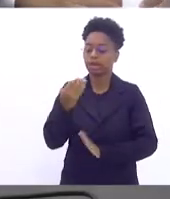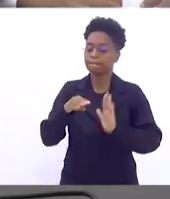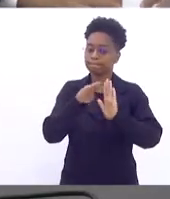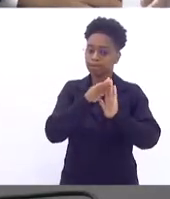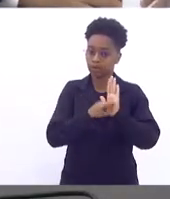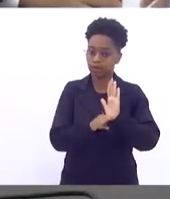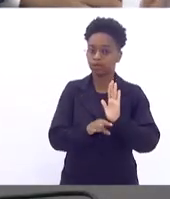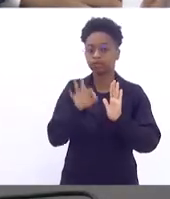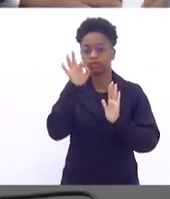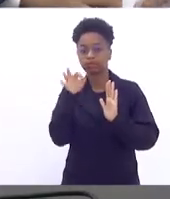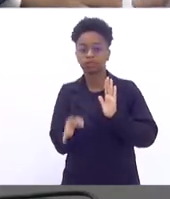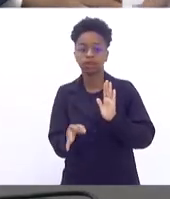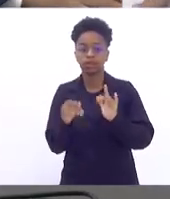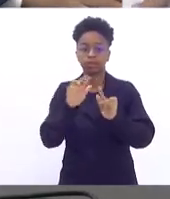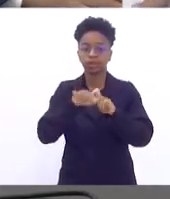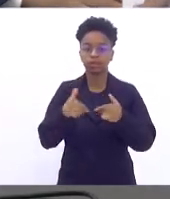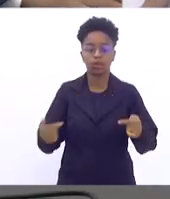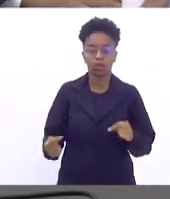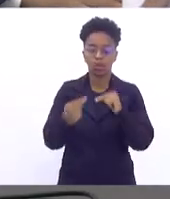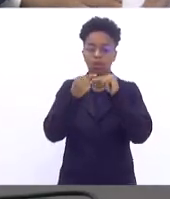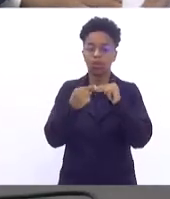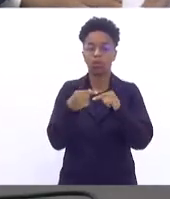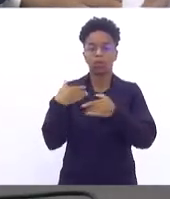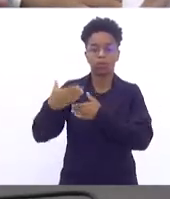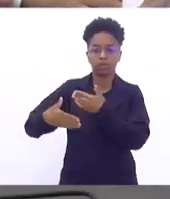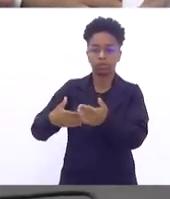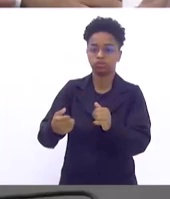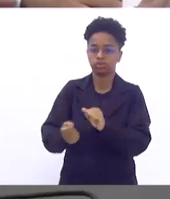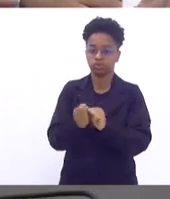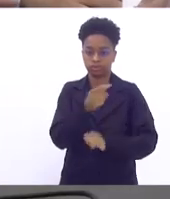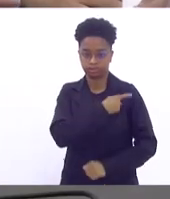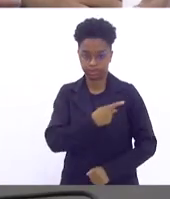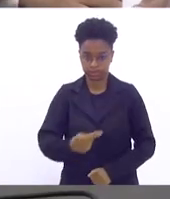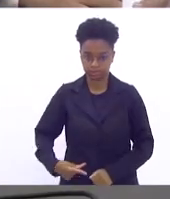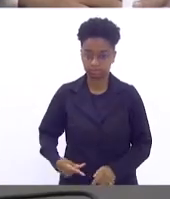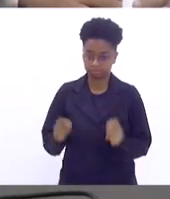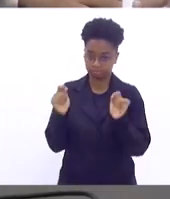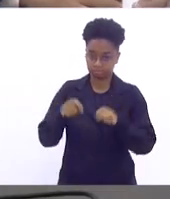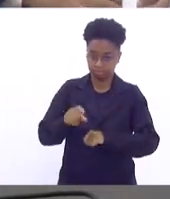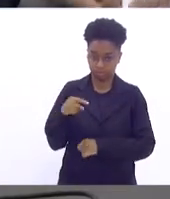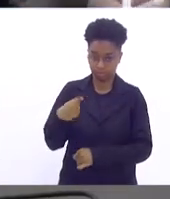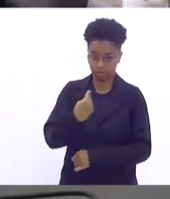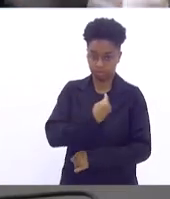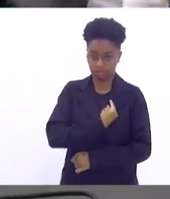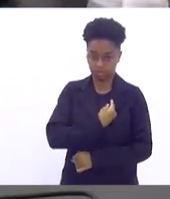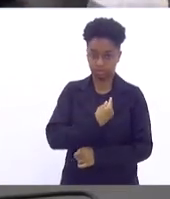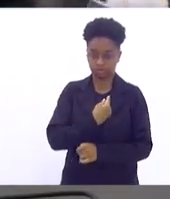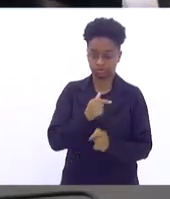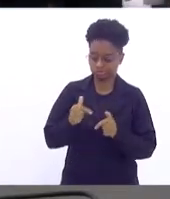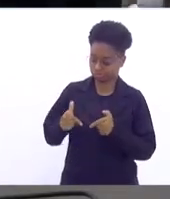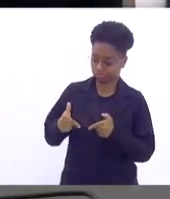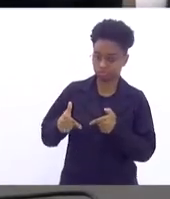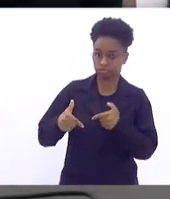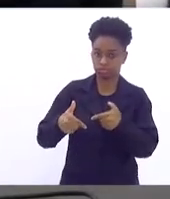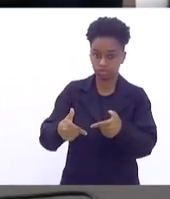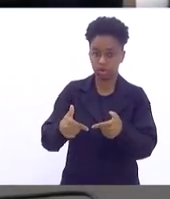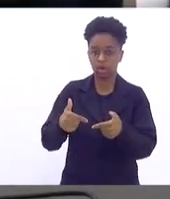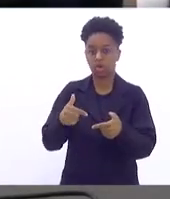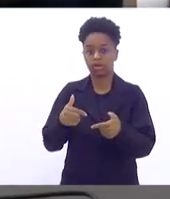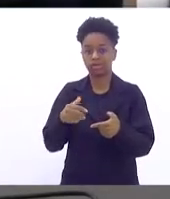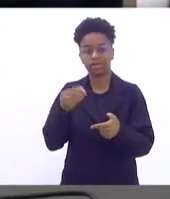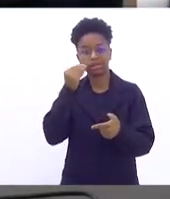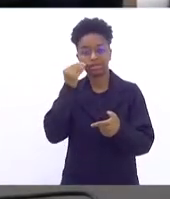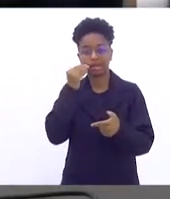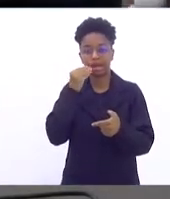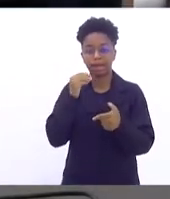numa numa num acordo de procedimento com a presidência para que a gente possa desafogar o maior desengarrar o número de